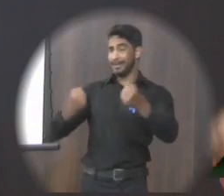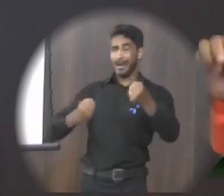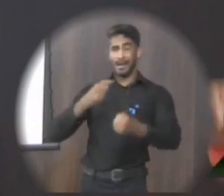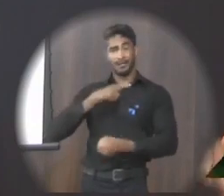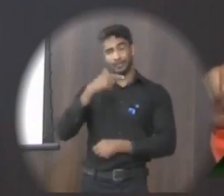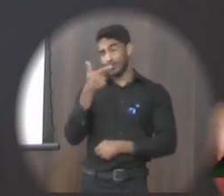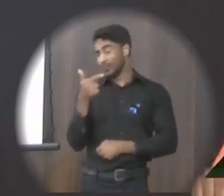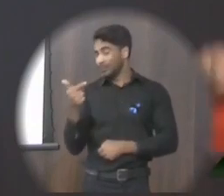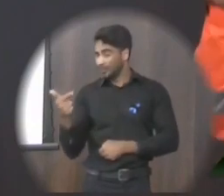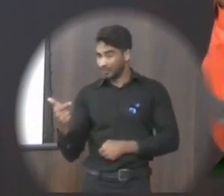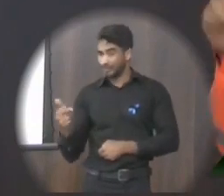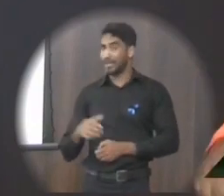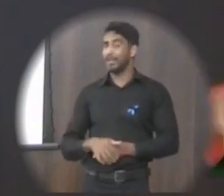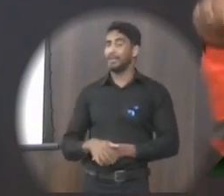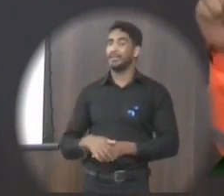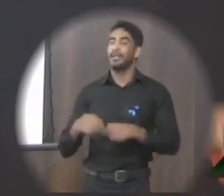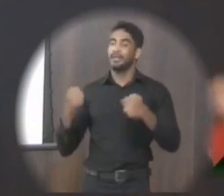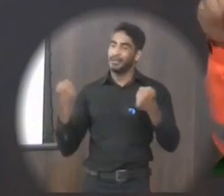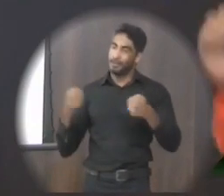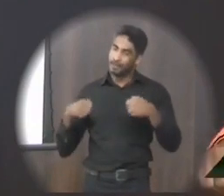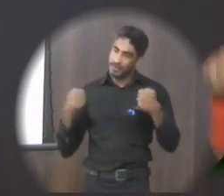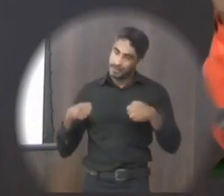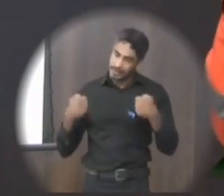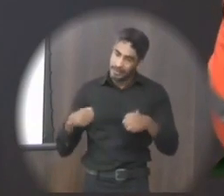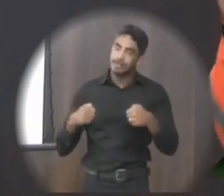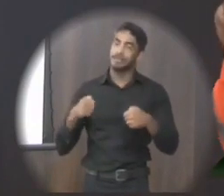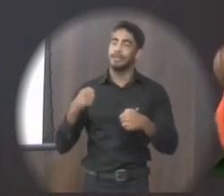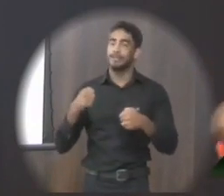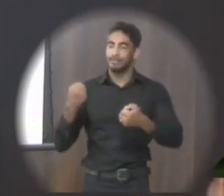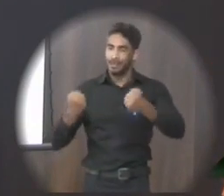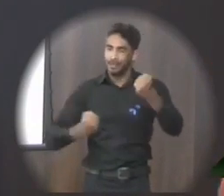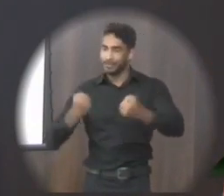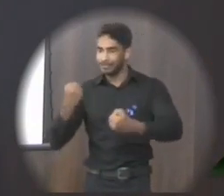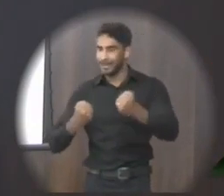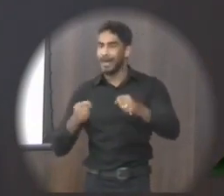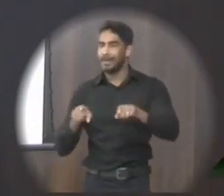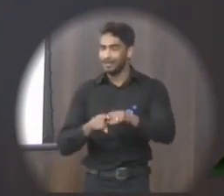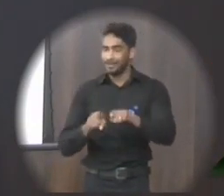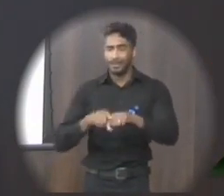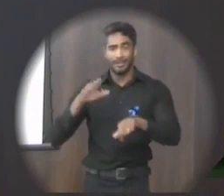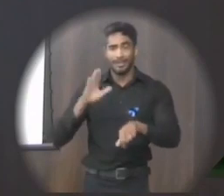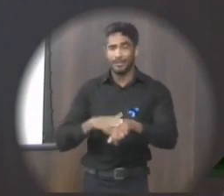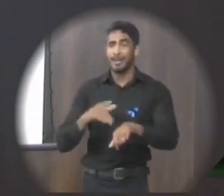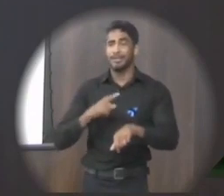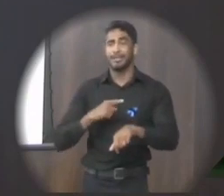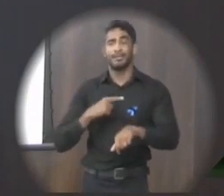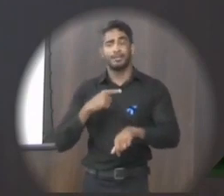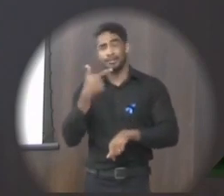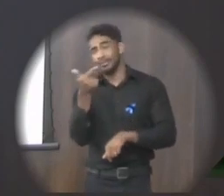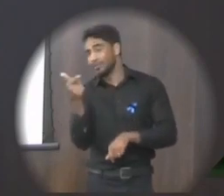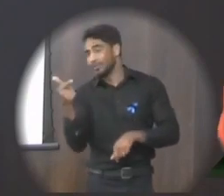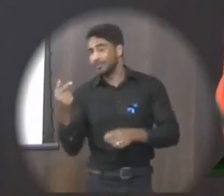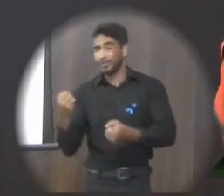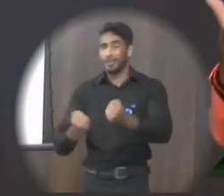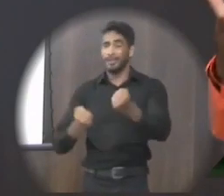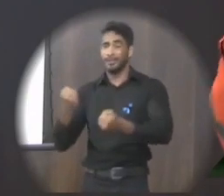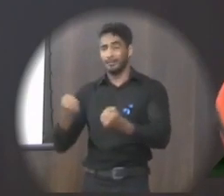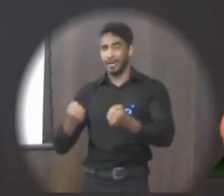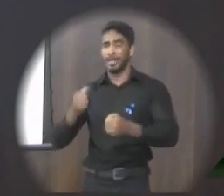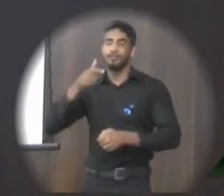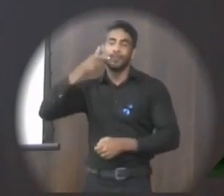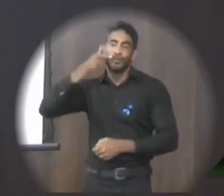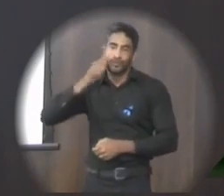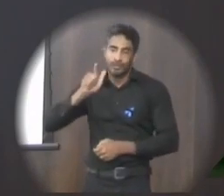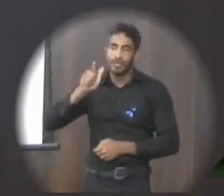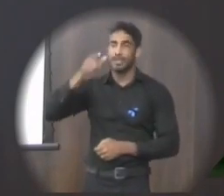caminhonete, o Corpo de Bombeiros é o pelotão que mais atende ocorrências no estado, e nós ainda não temos uma. Conseguimos